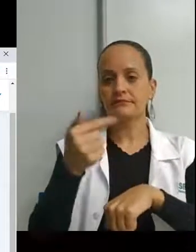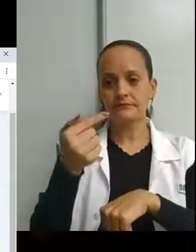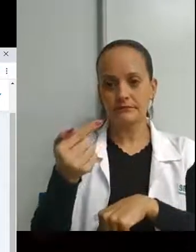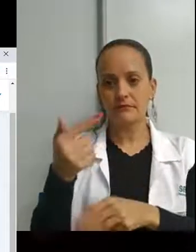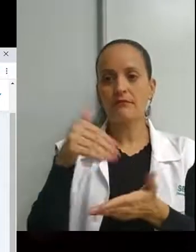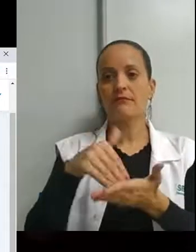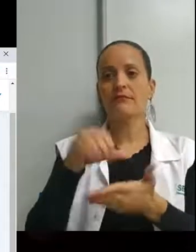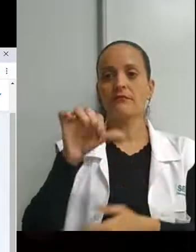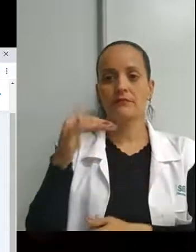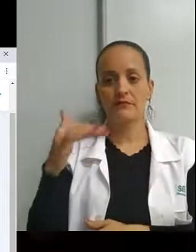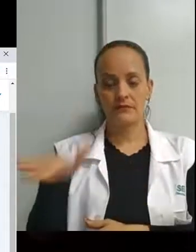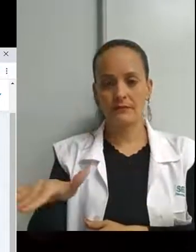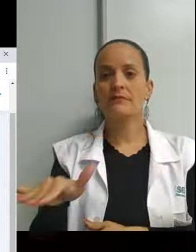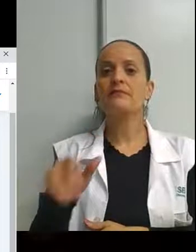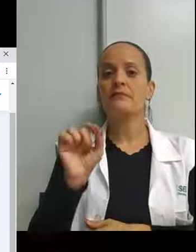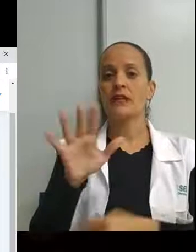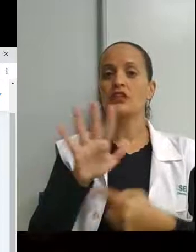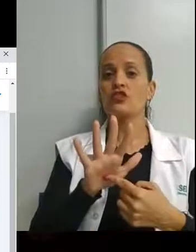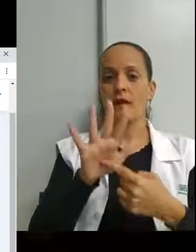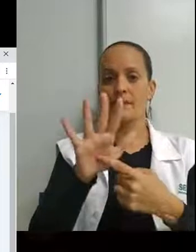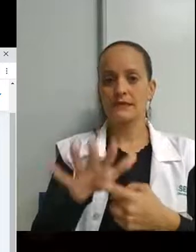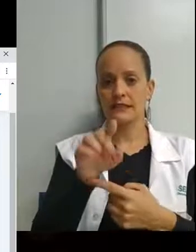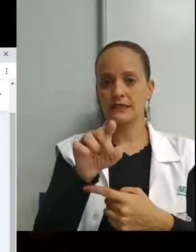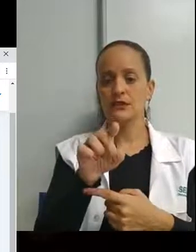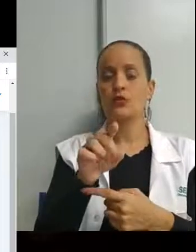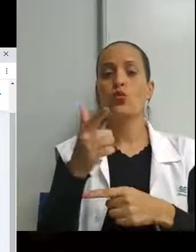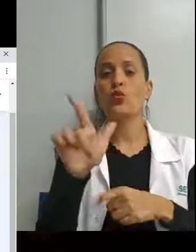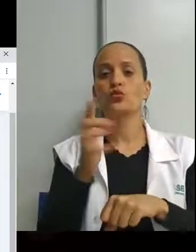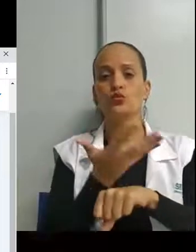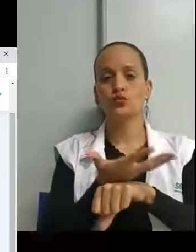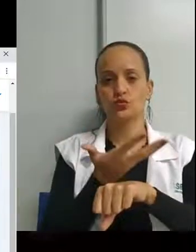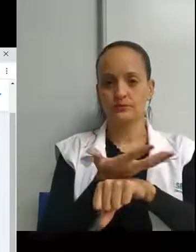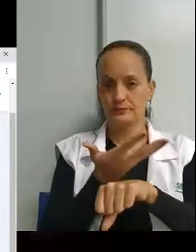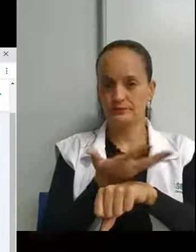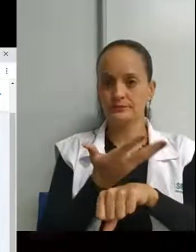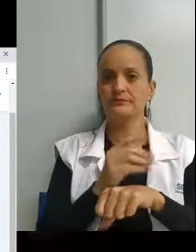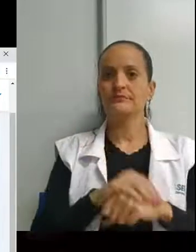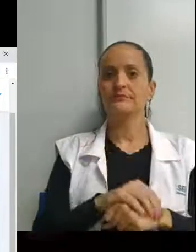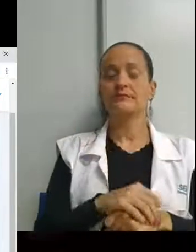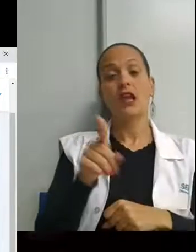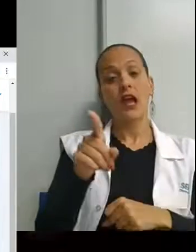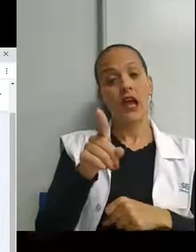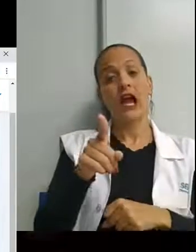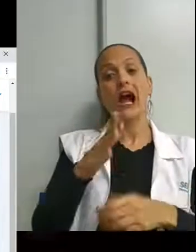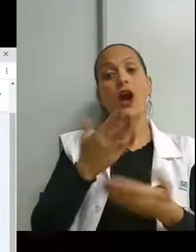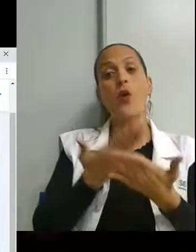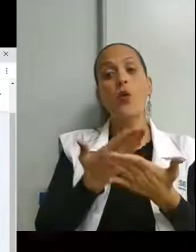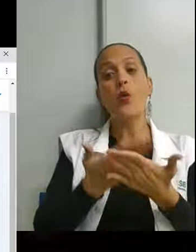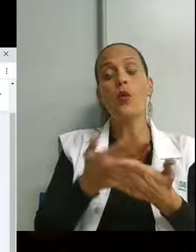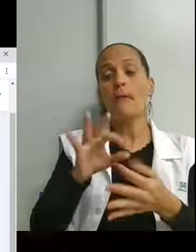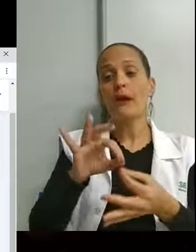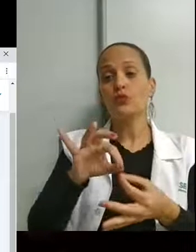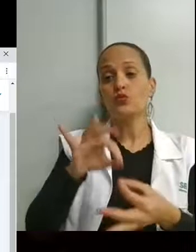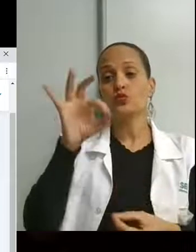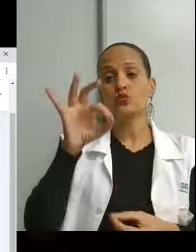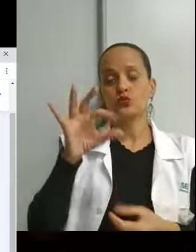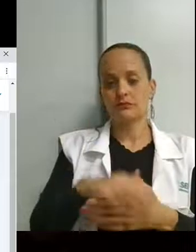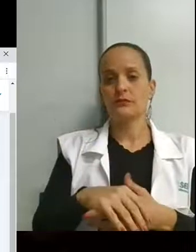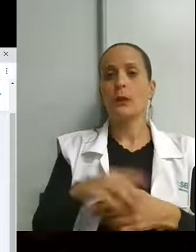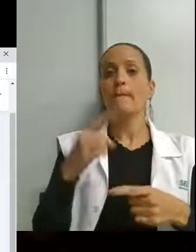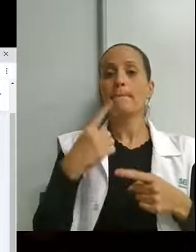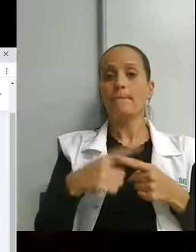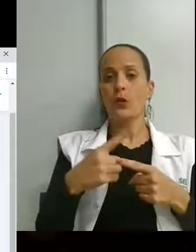sistemas de medida e representação gráfica, tudo bem? E aí a web vai ser mais extensa, porque a web de quarta e sexta